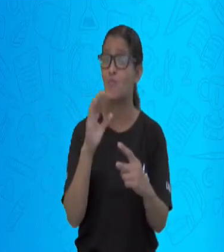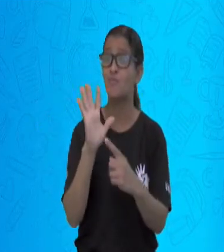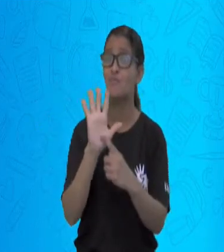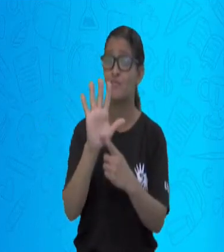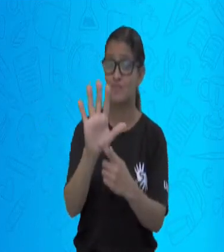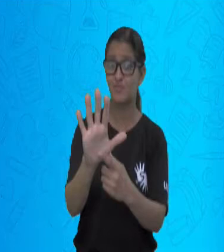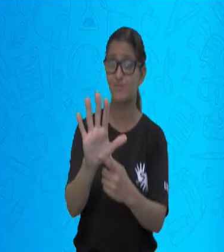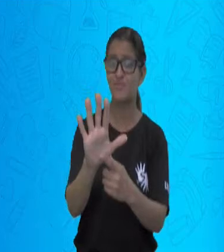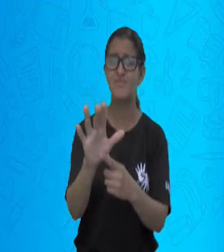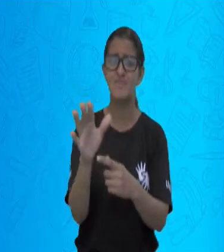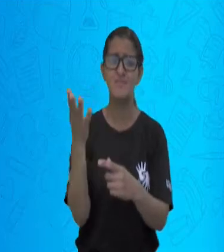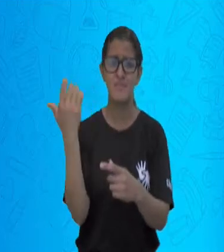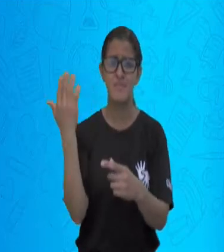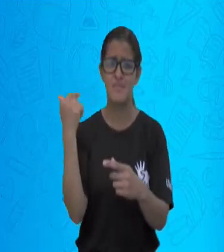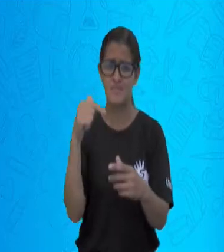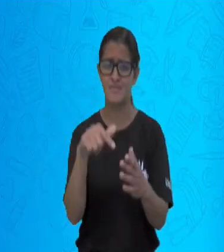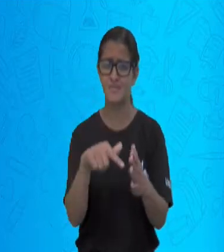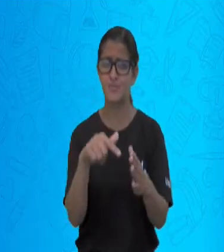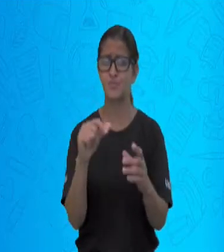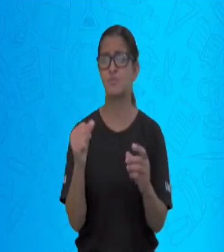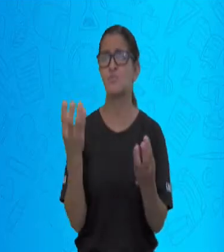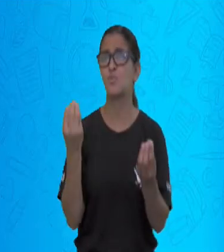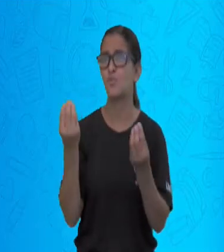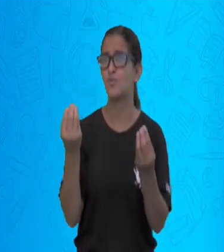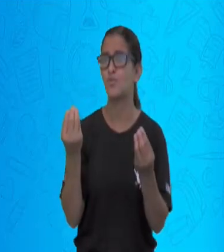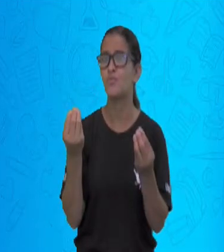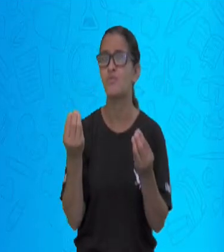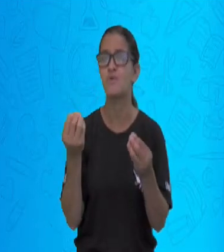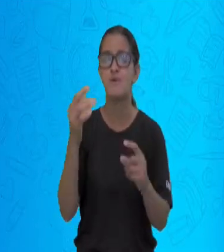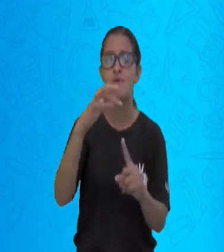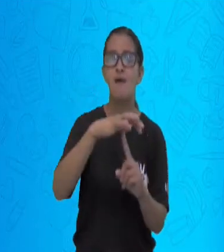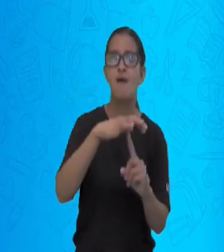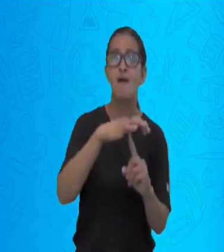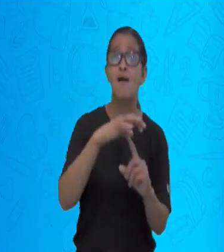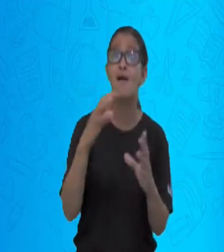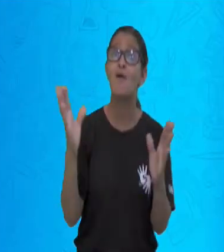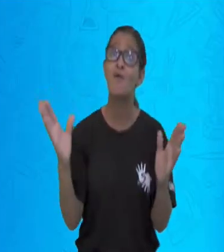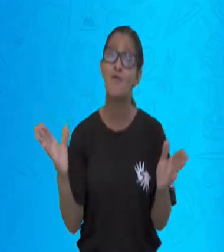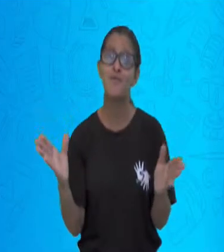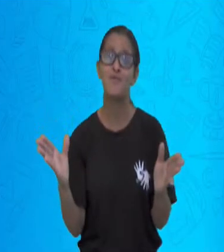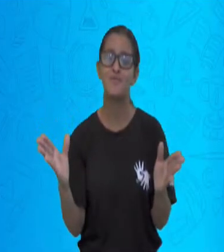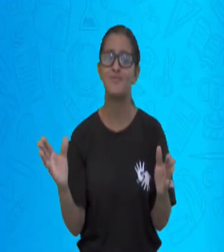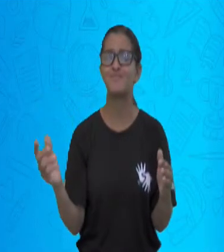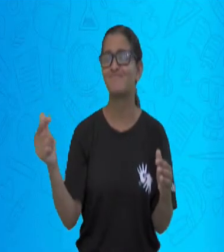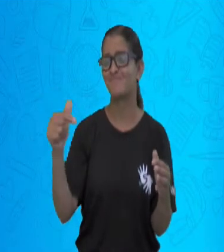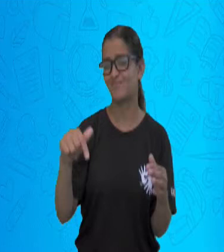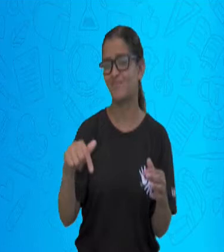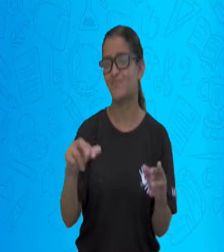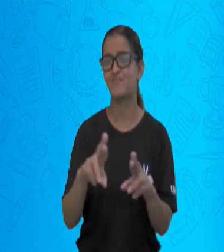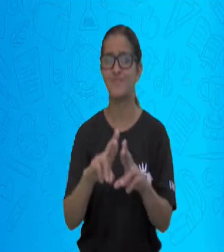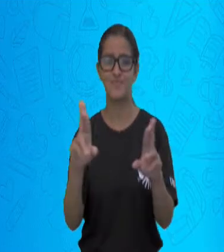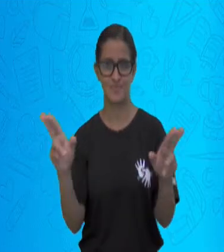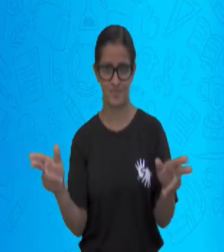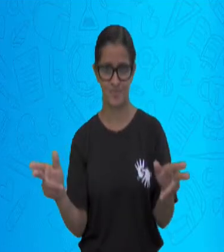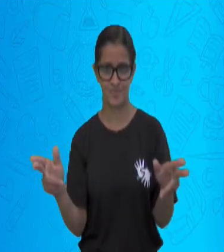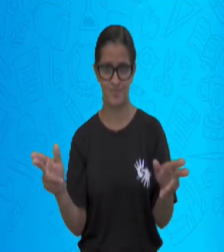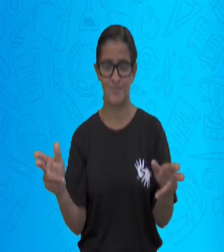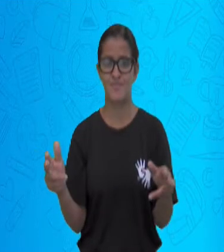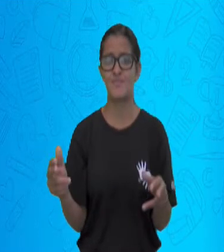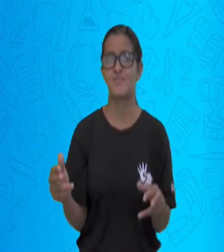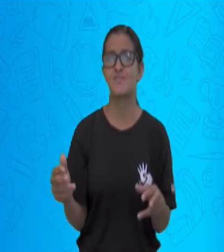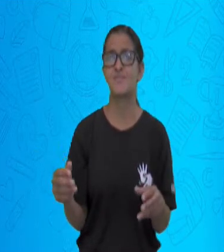praça. Nós temos esse aspecto ainda redondo que permanece, mas várias transformações que a gente pode notar aqui,